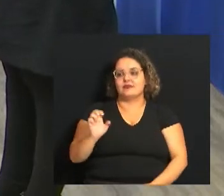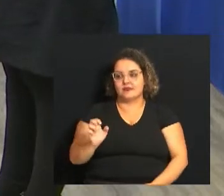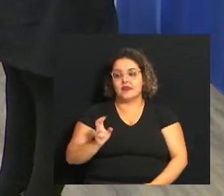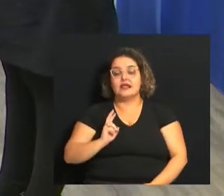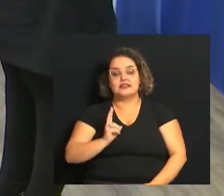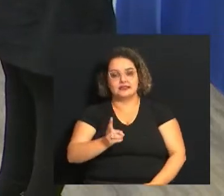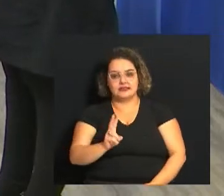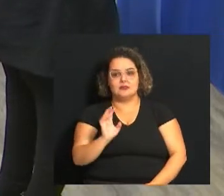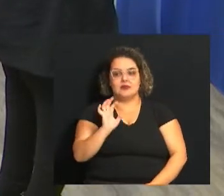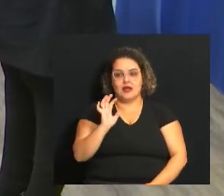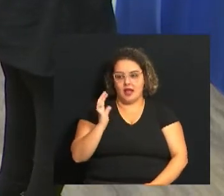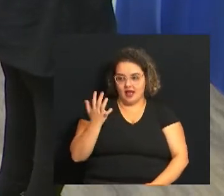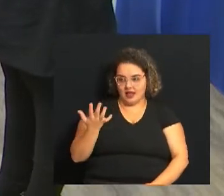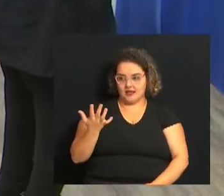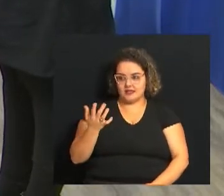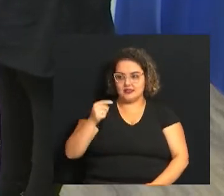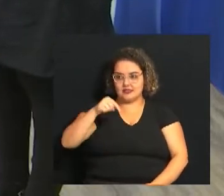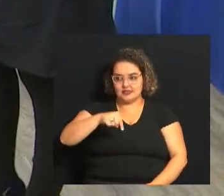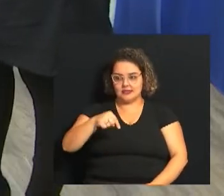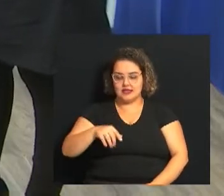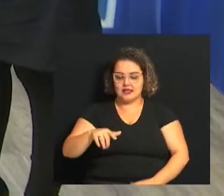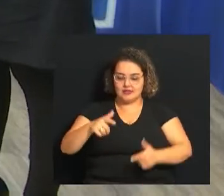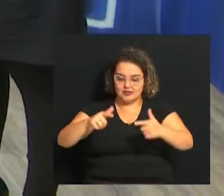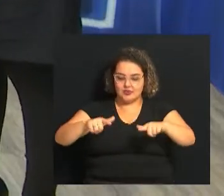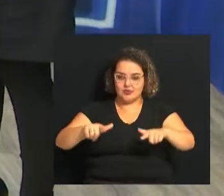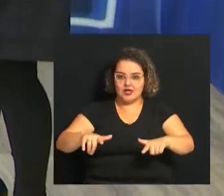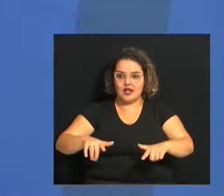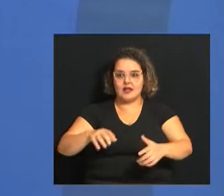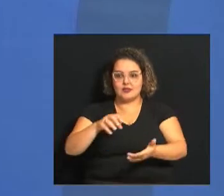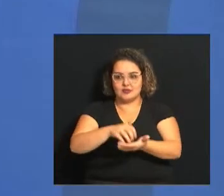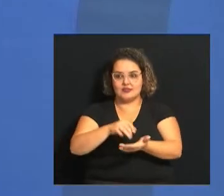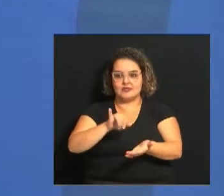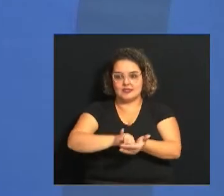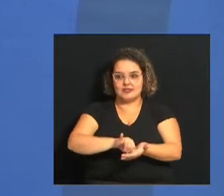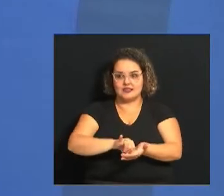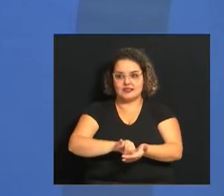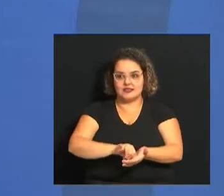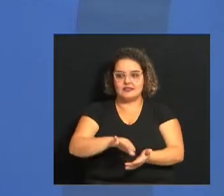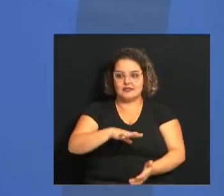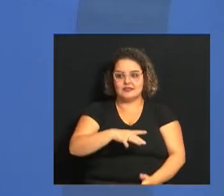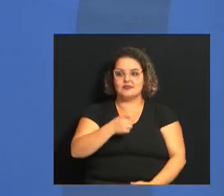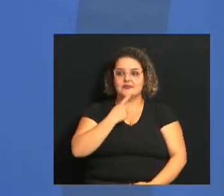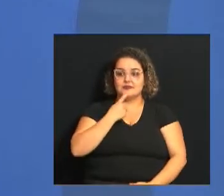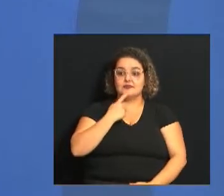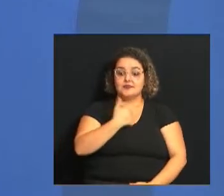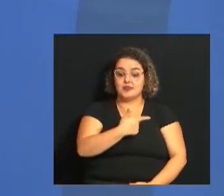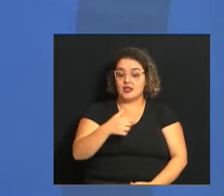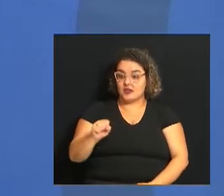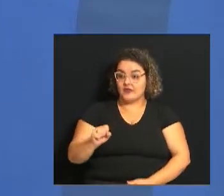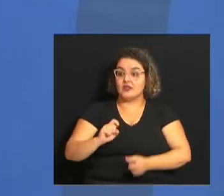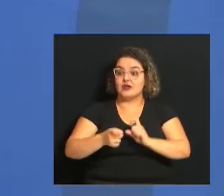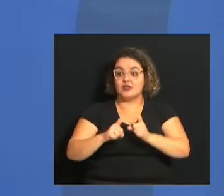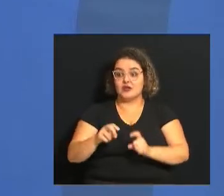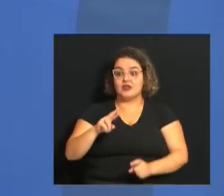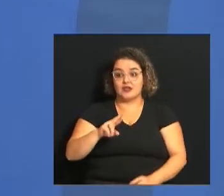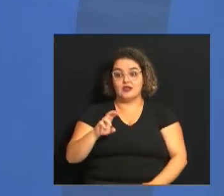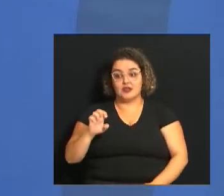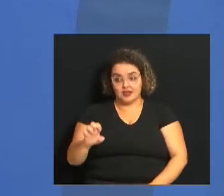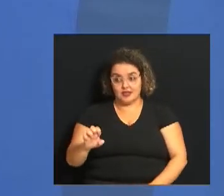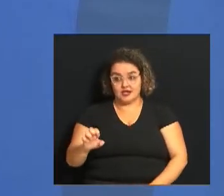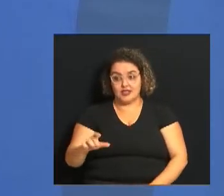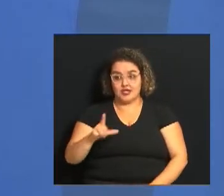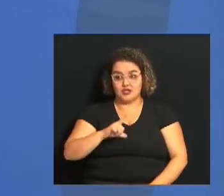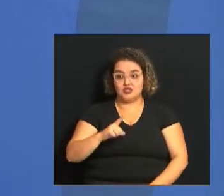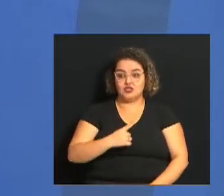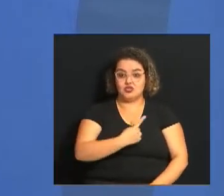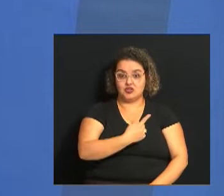vão acontecer nesse novo espaço, lá no centro da cidade de Campinas. E na 28ª reunião extraordinária, nós tínhamos